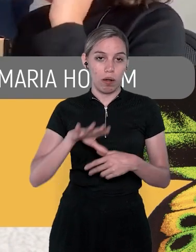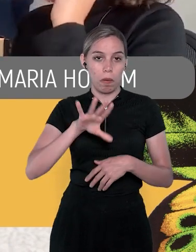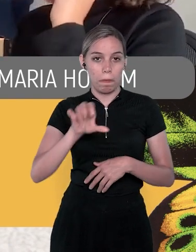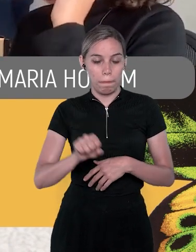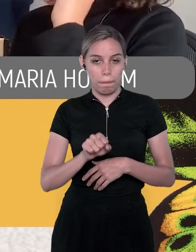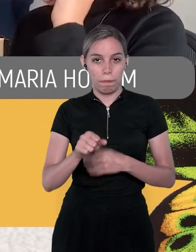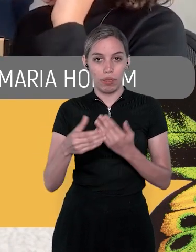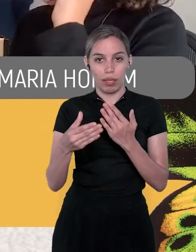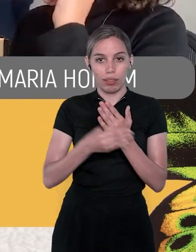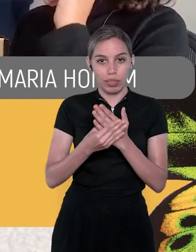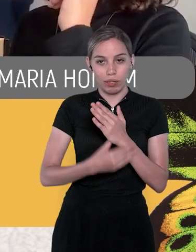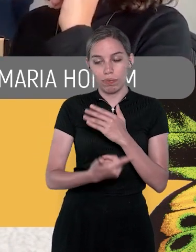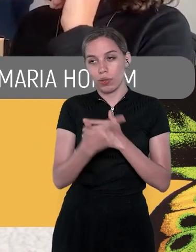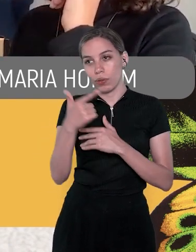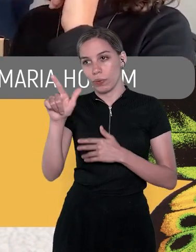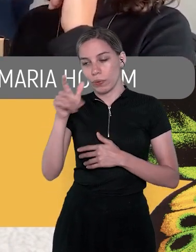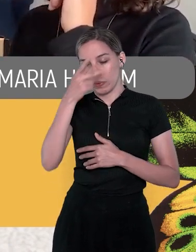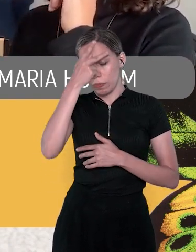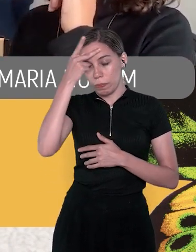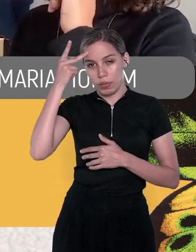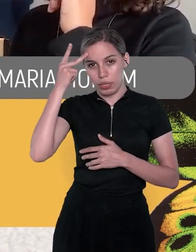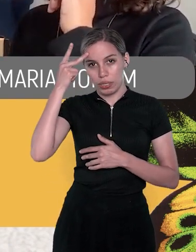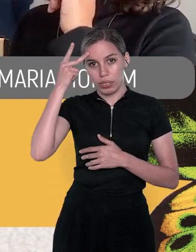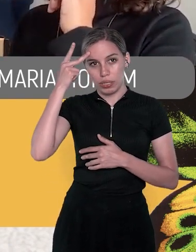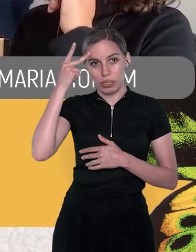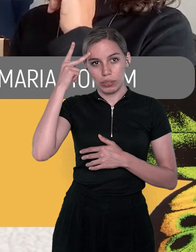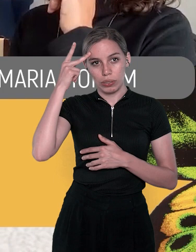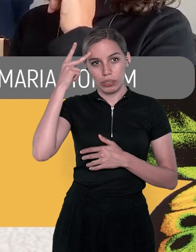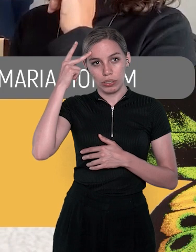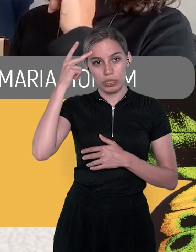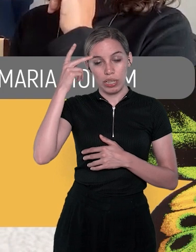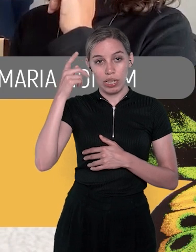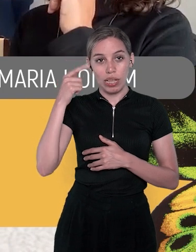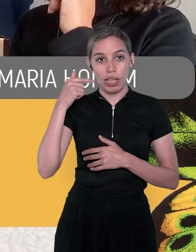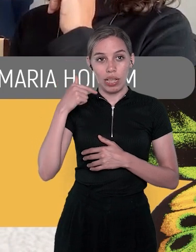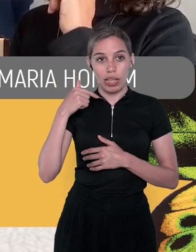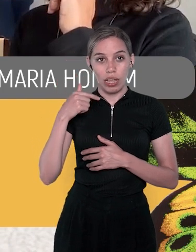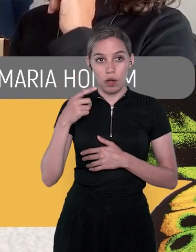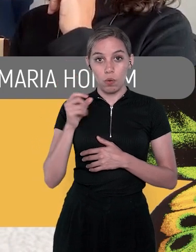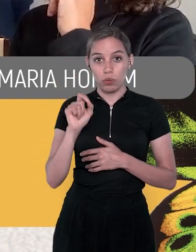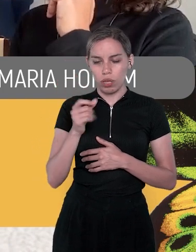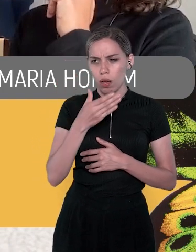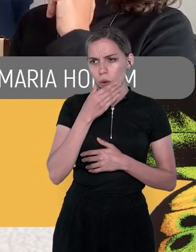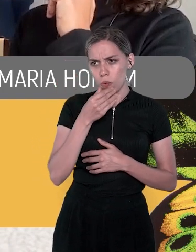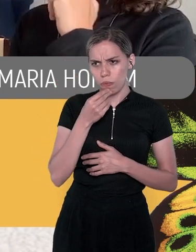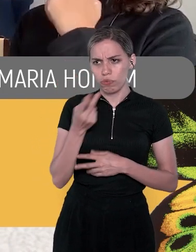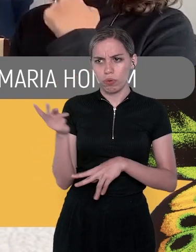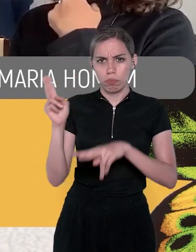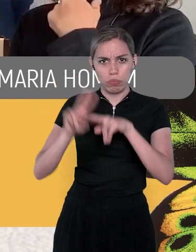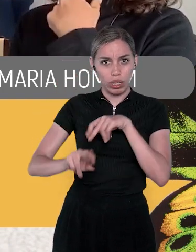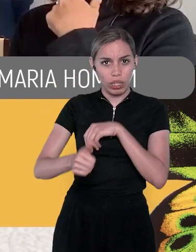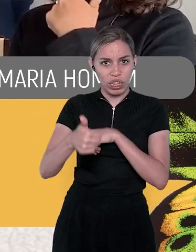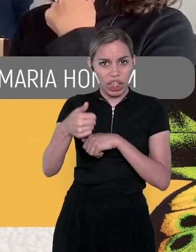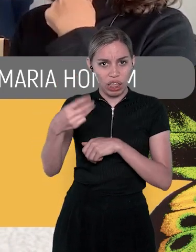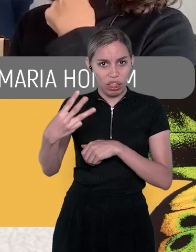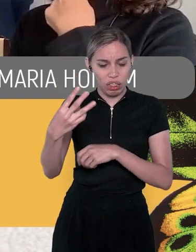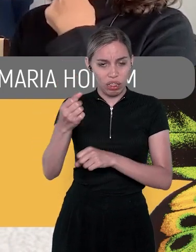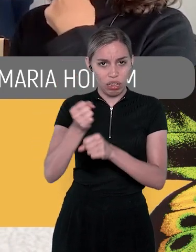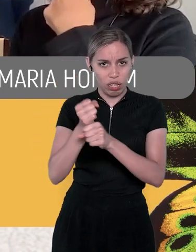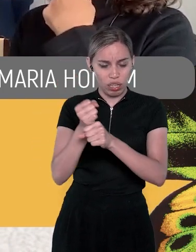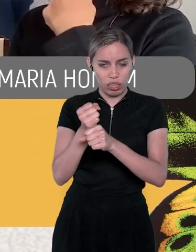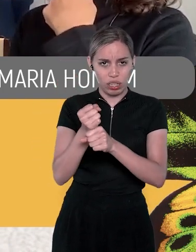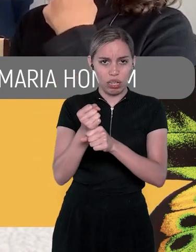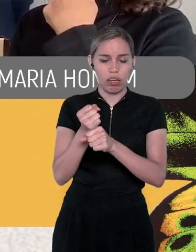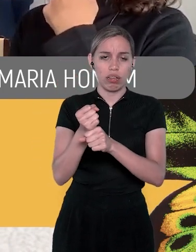Rosenkopf, que ficou preso com o Mujica 13 anos em situações miseráveis, né, muito